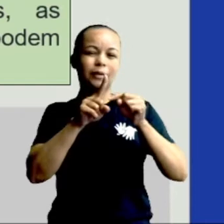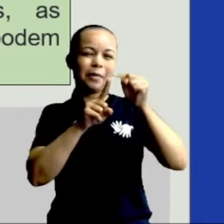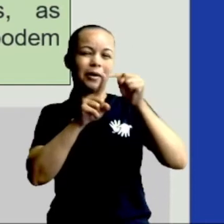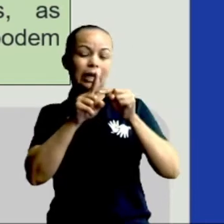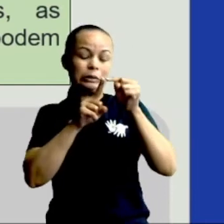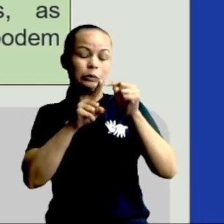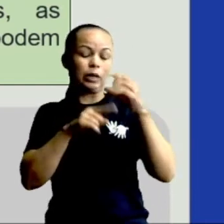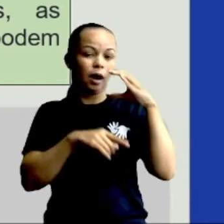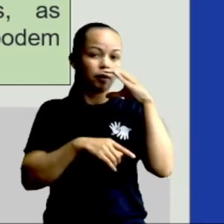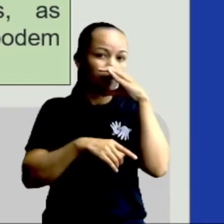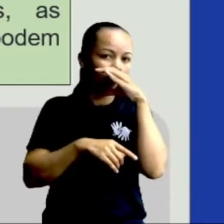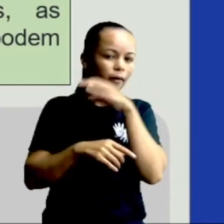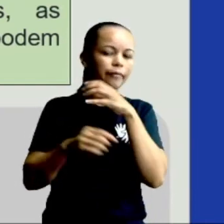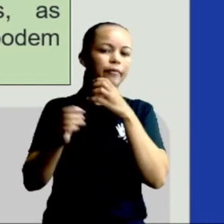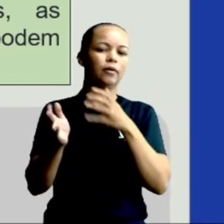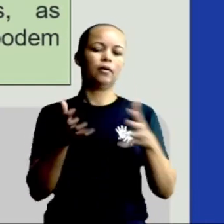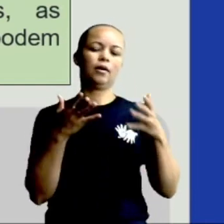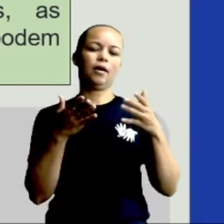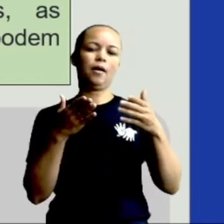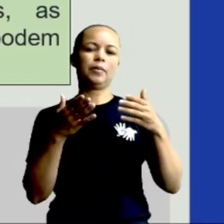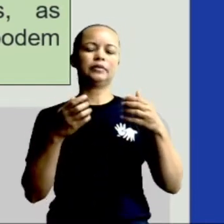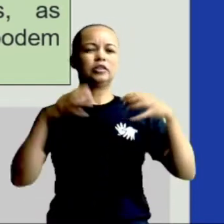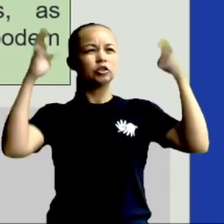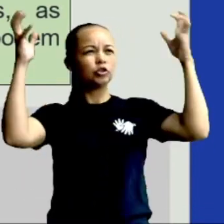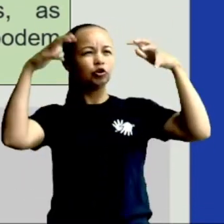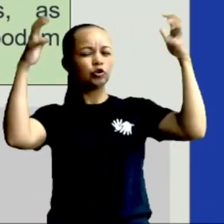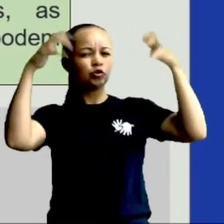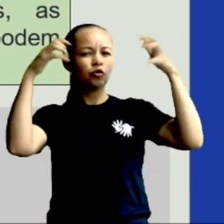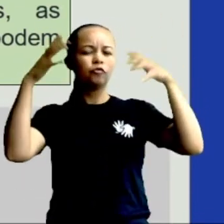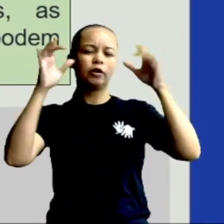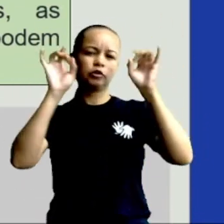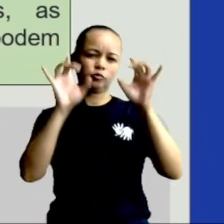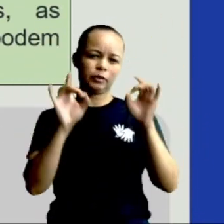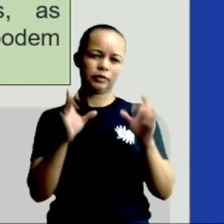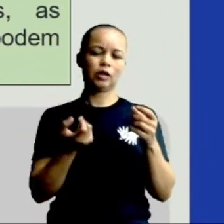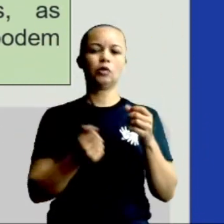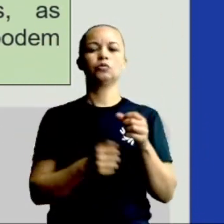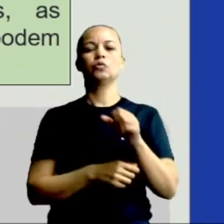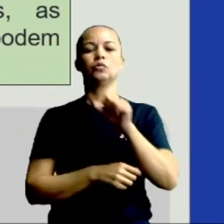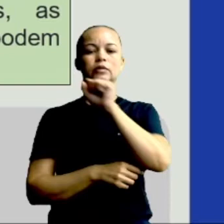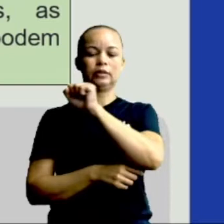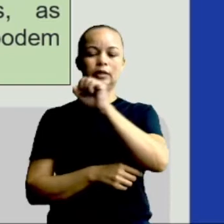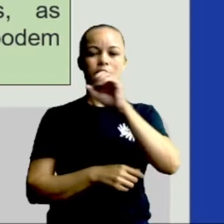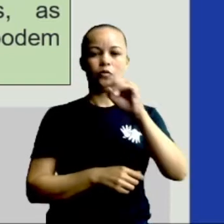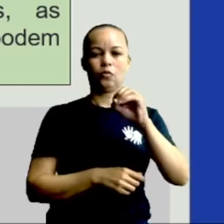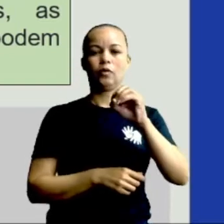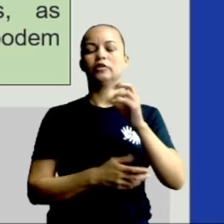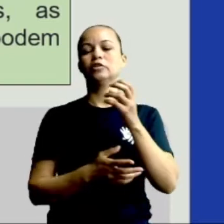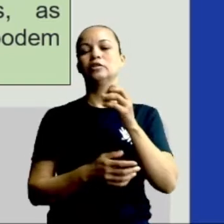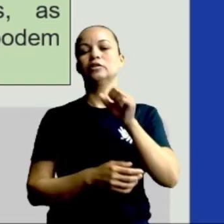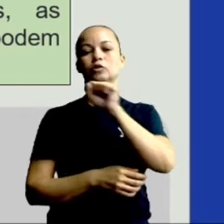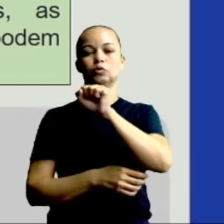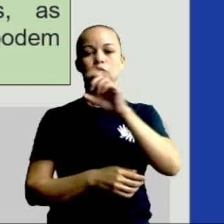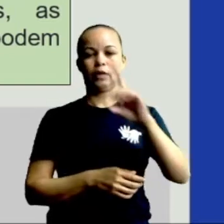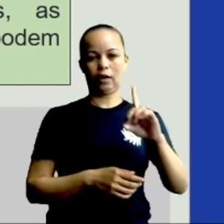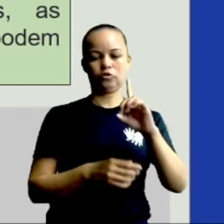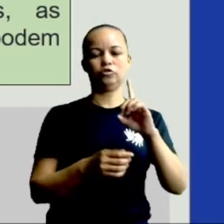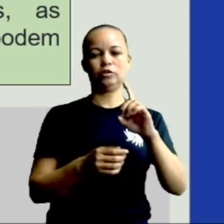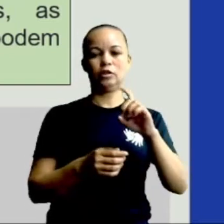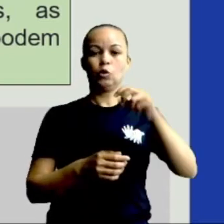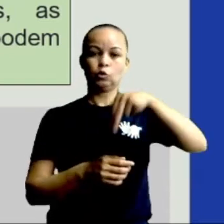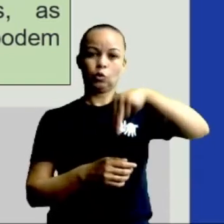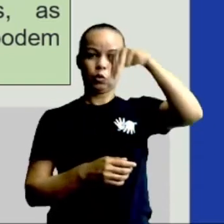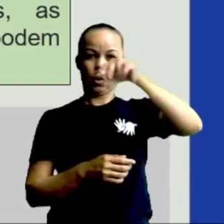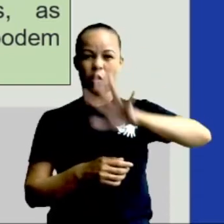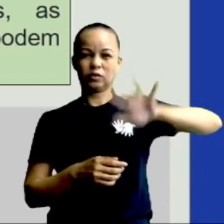elevadas, E a presença de muitas chuvas, em especial no centro-oeste e sudeste. No nordeste é bem diferente.